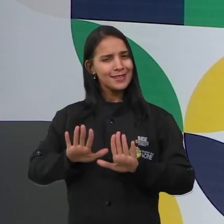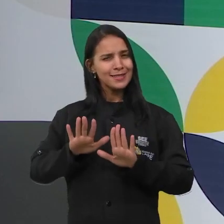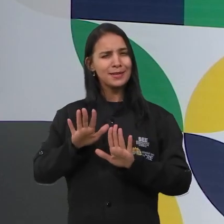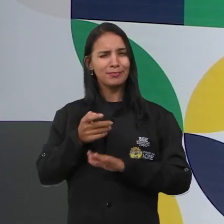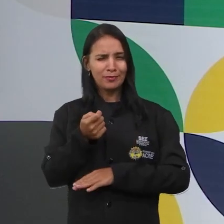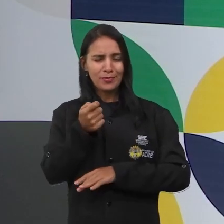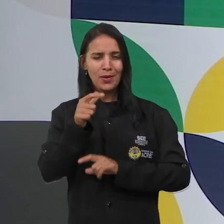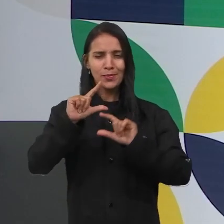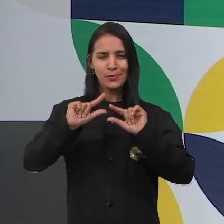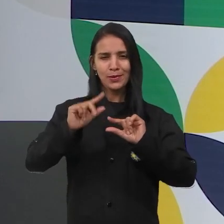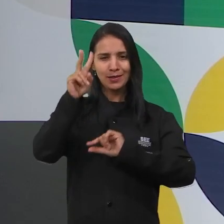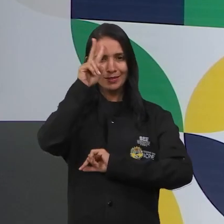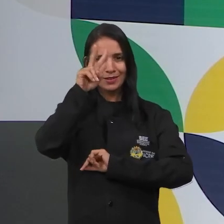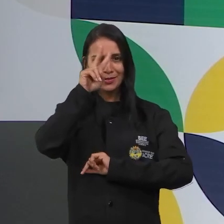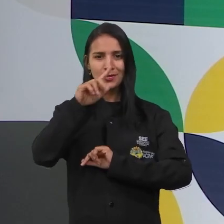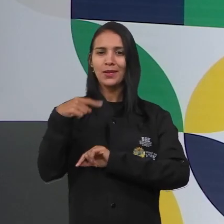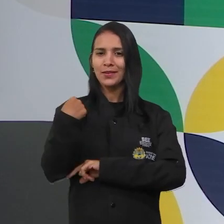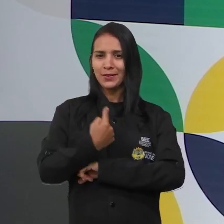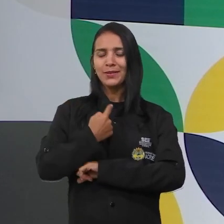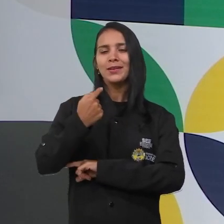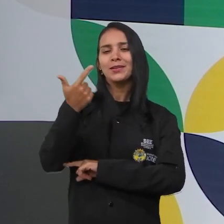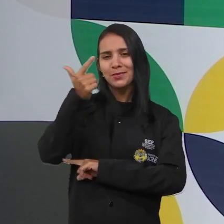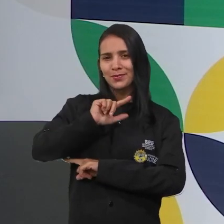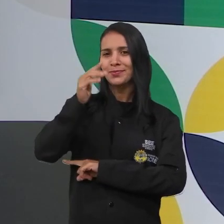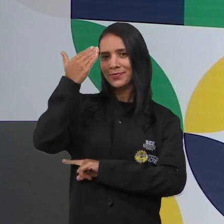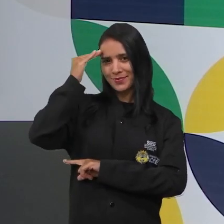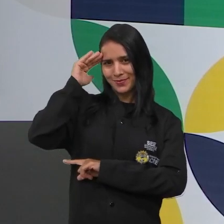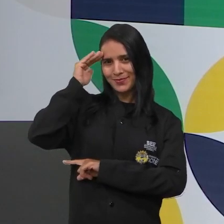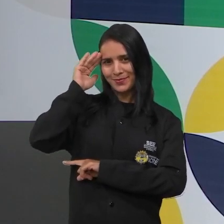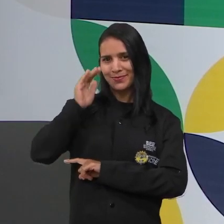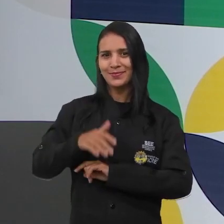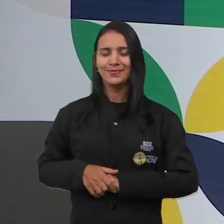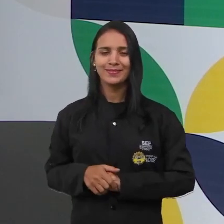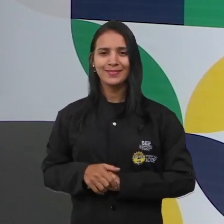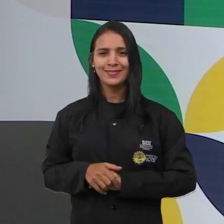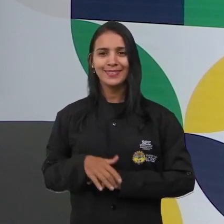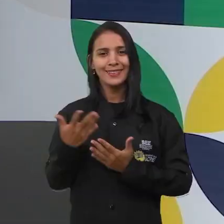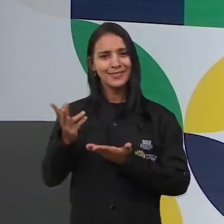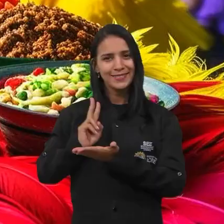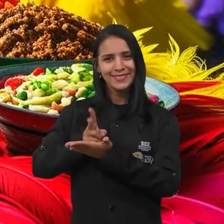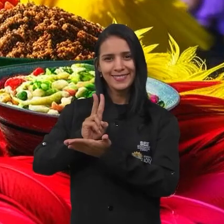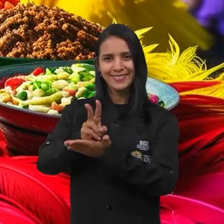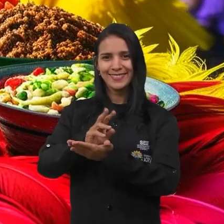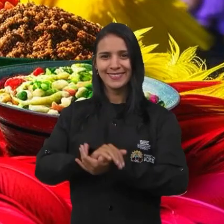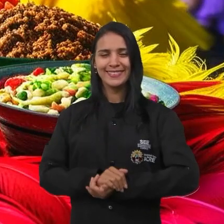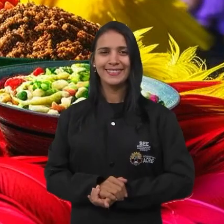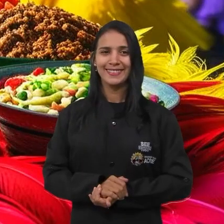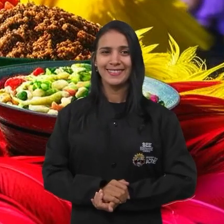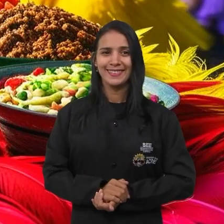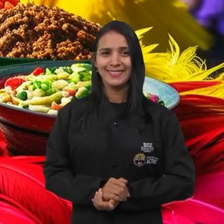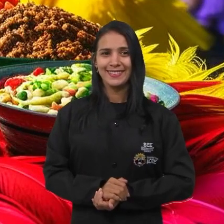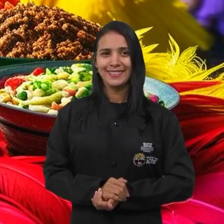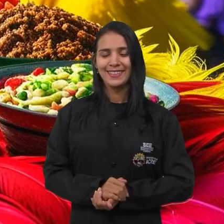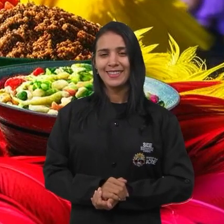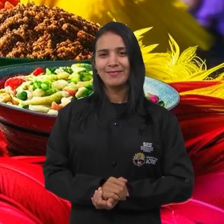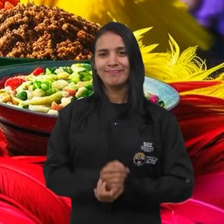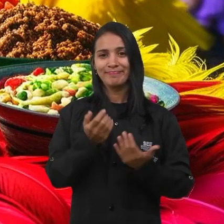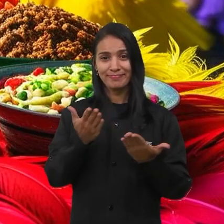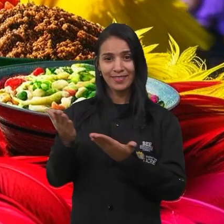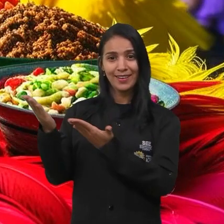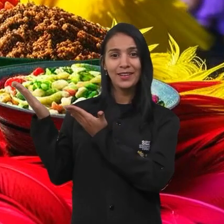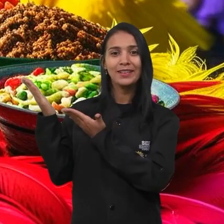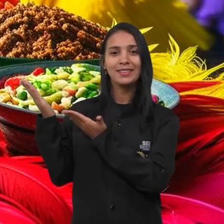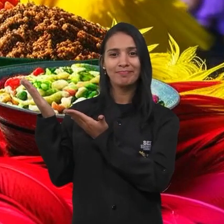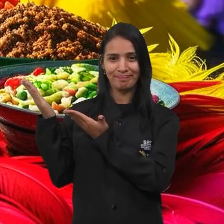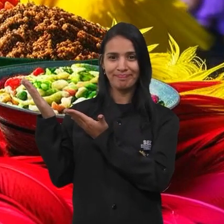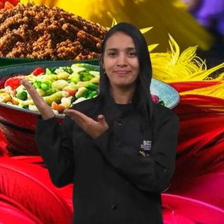de certa forma, compreender bastante, ok? Vamos lá, então. Aqui eu trouxe um pouco, pessoal,